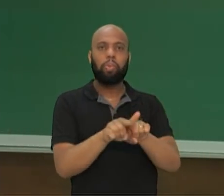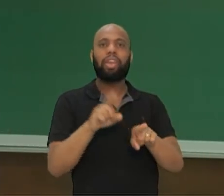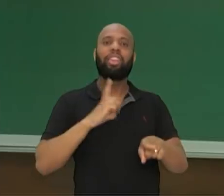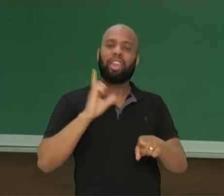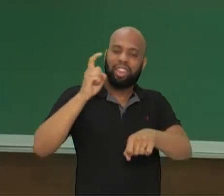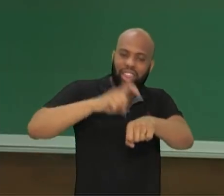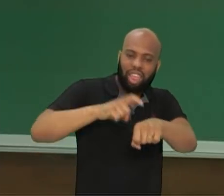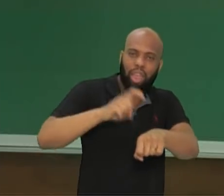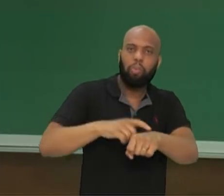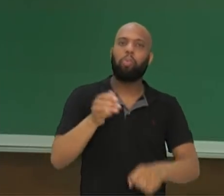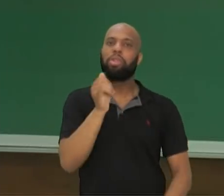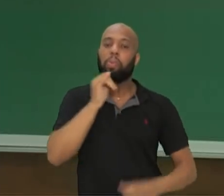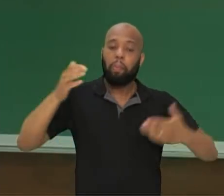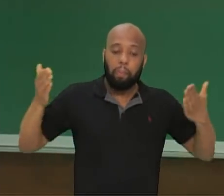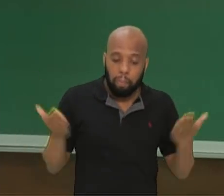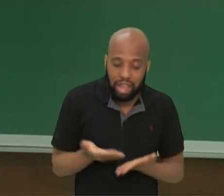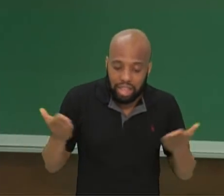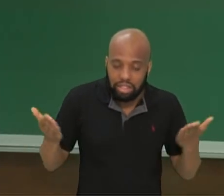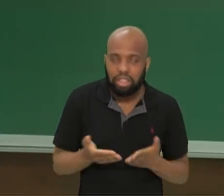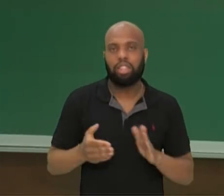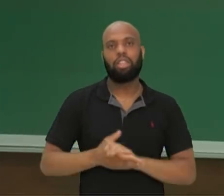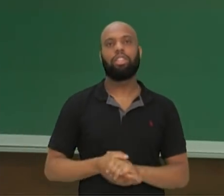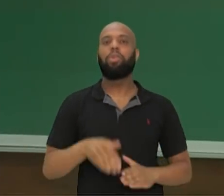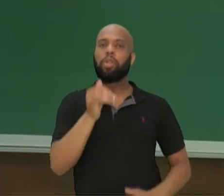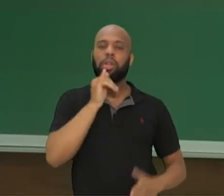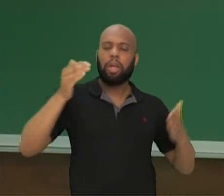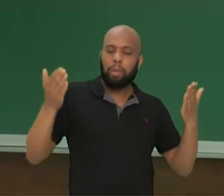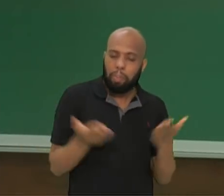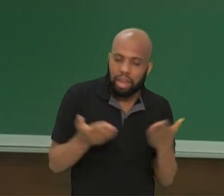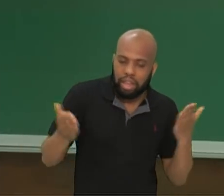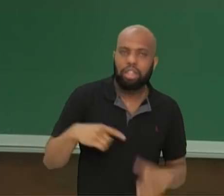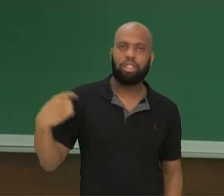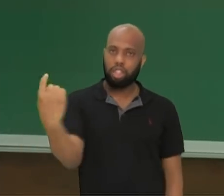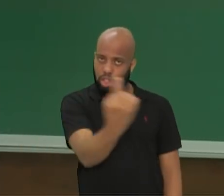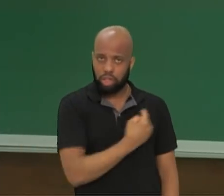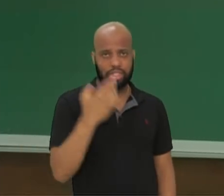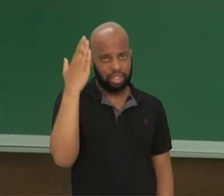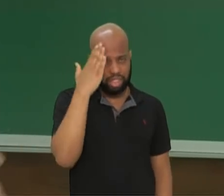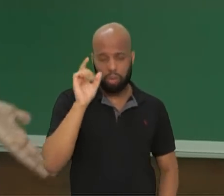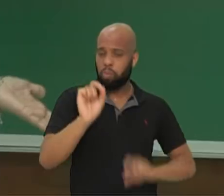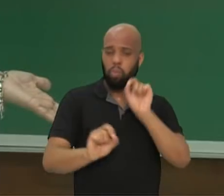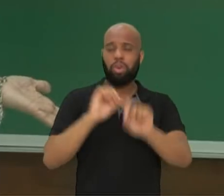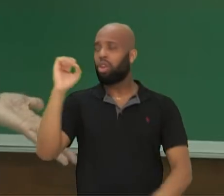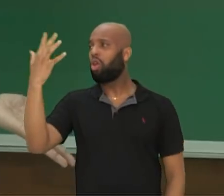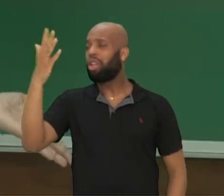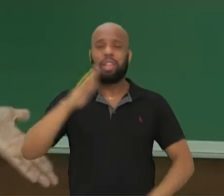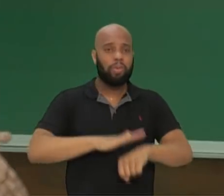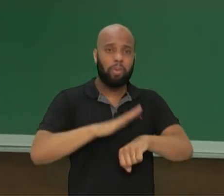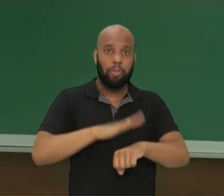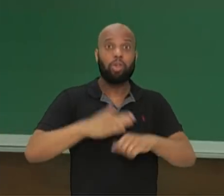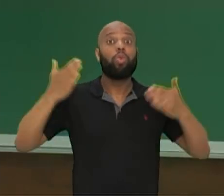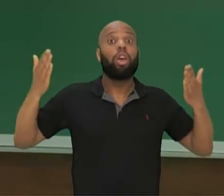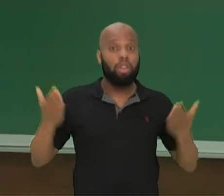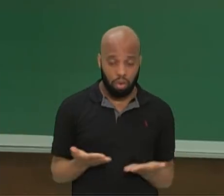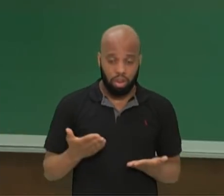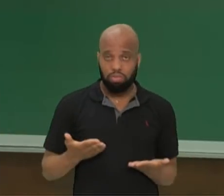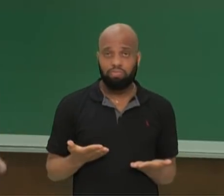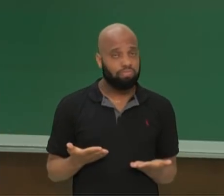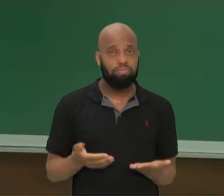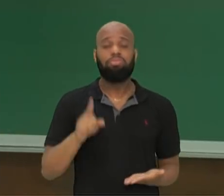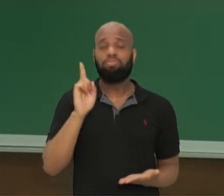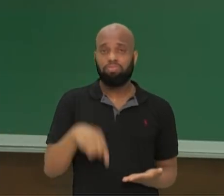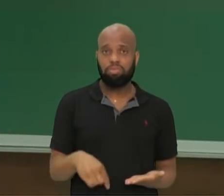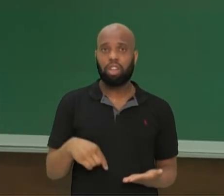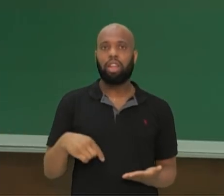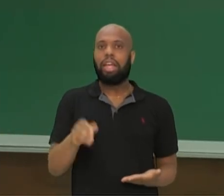né? Presente. O presente, nós bem sabemos o que é, né? É o que está acontecendo agora, nesse minuto, por exemplo,